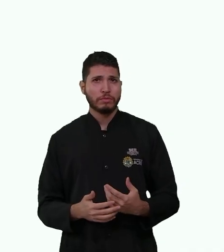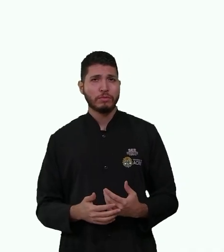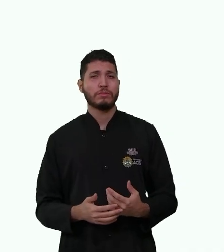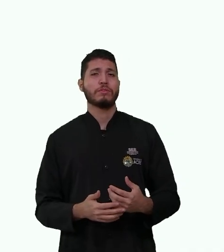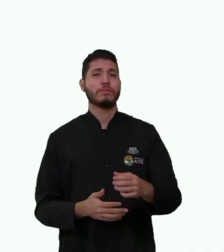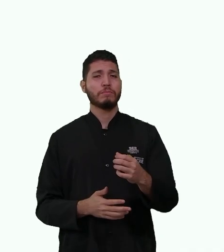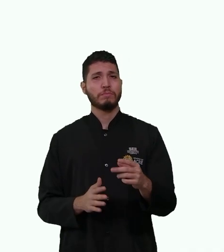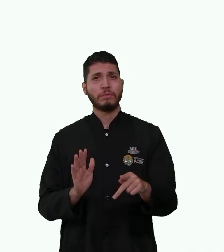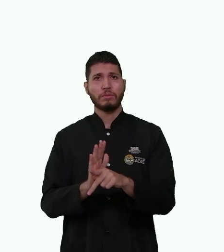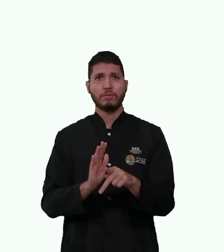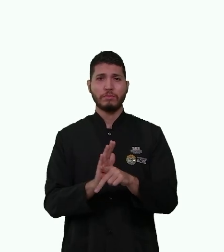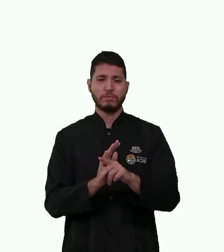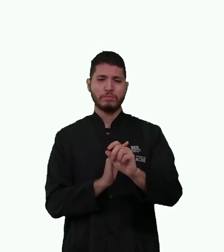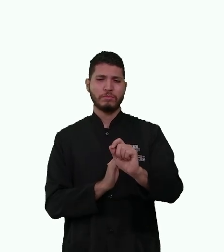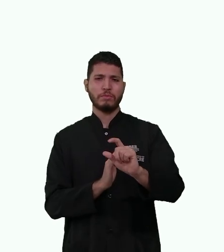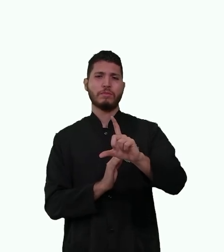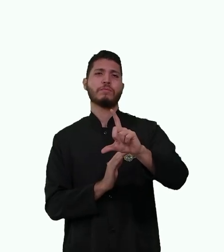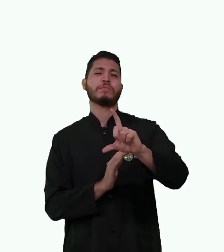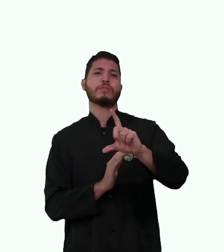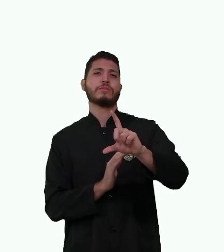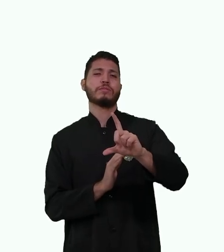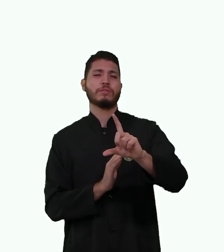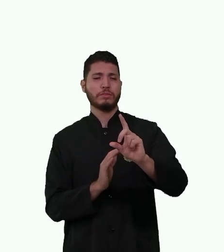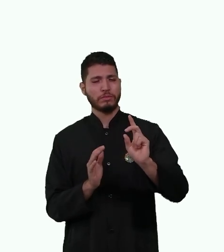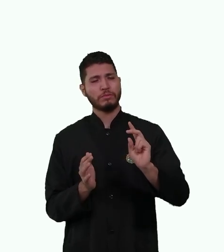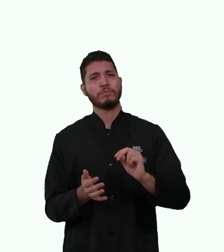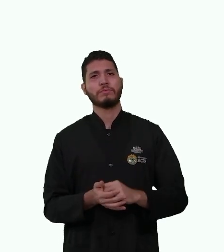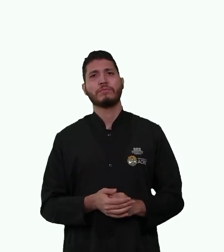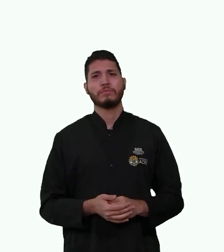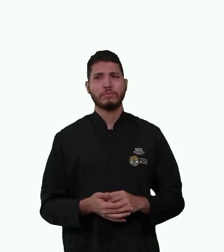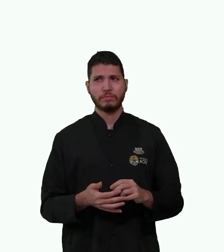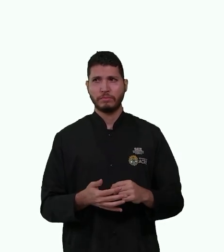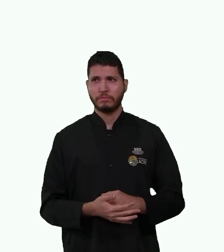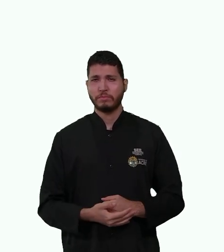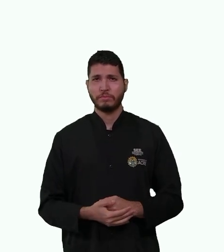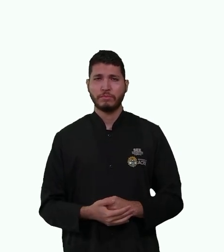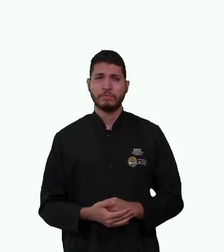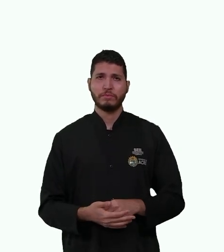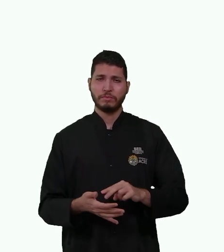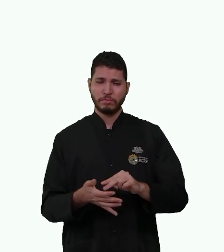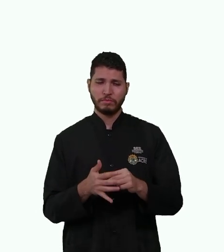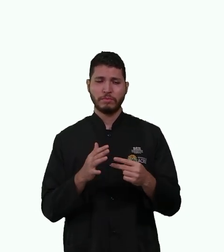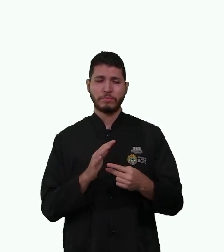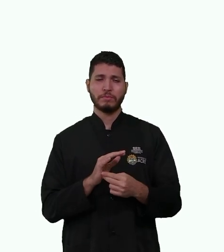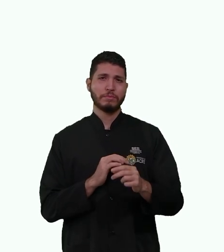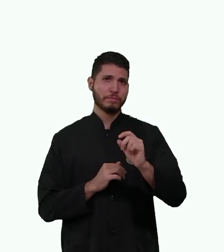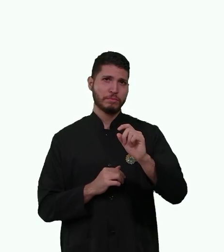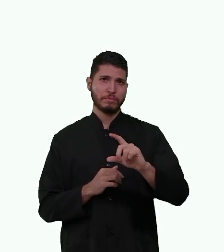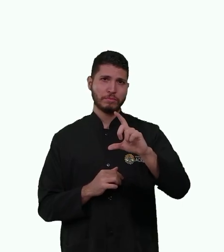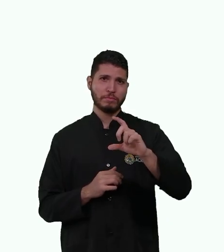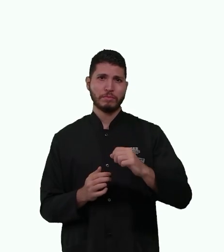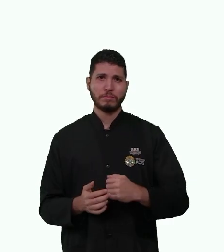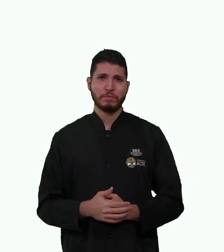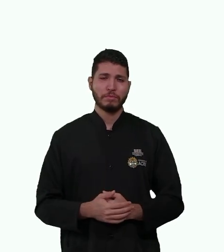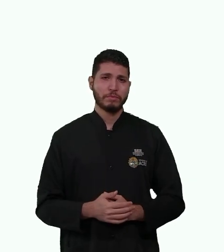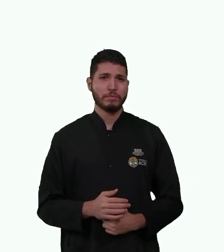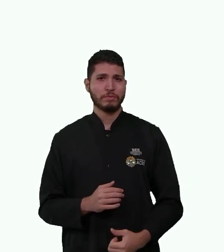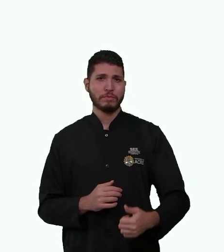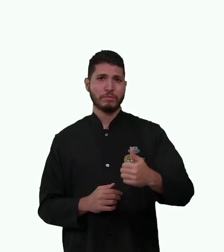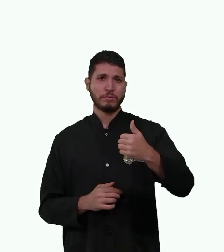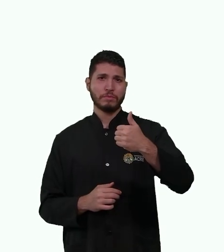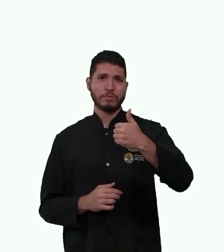Um exemplo aqui que eu coloquei, ó, 1,25. Então, eu tenho um aumento de 25%. Esse 1 aqui, ó,